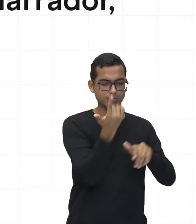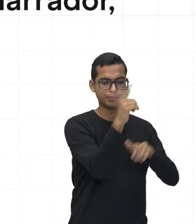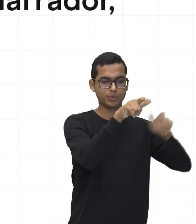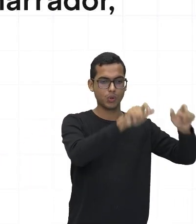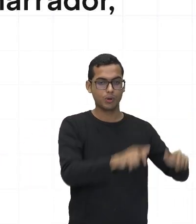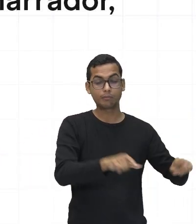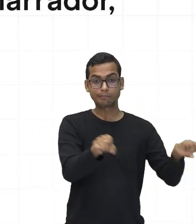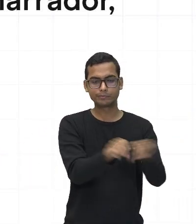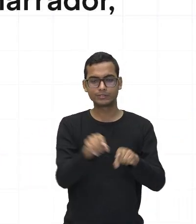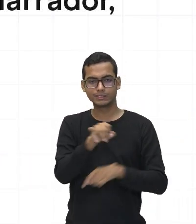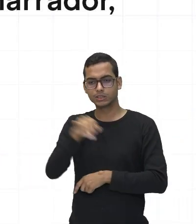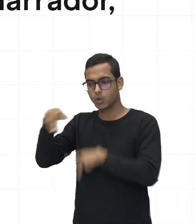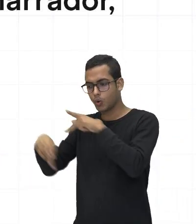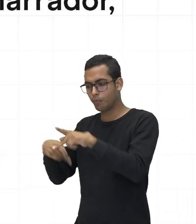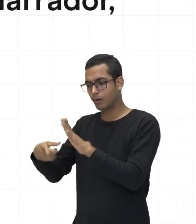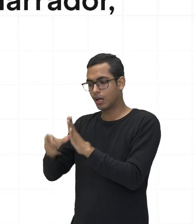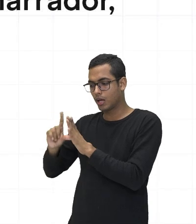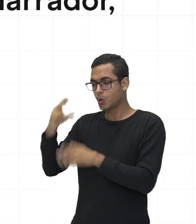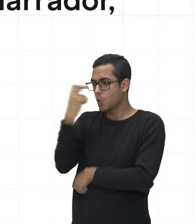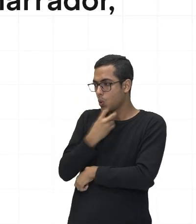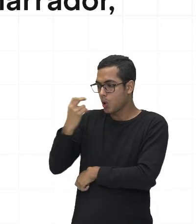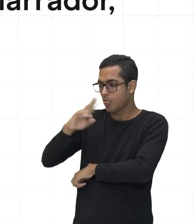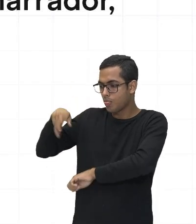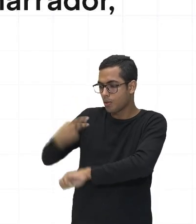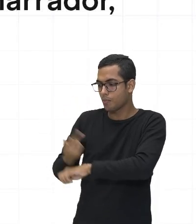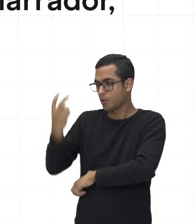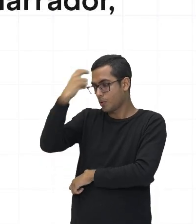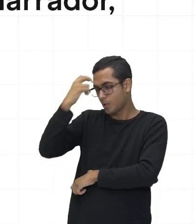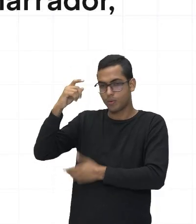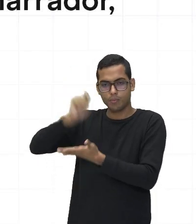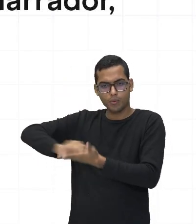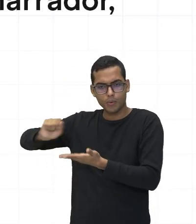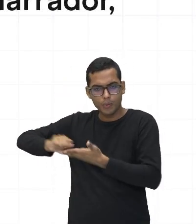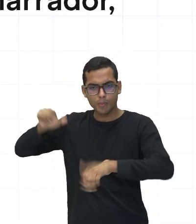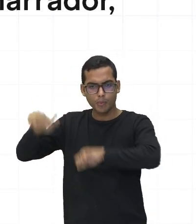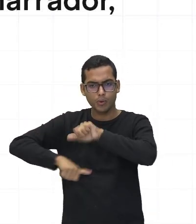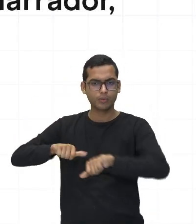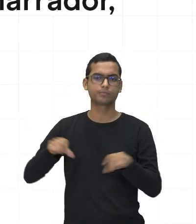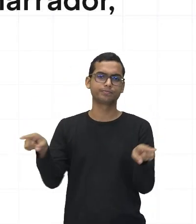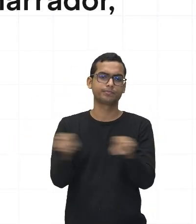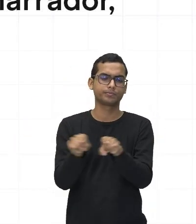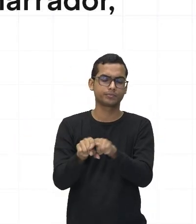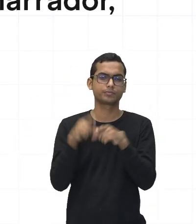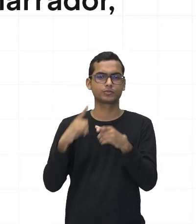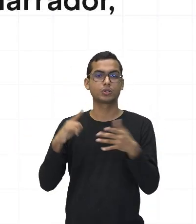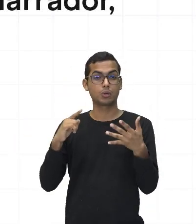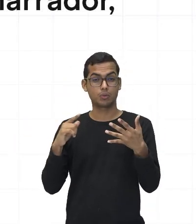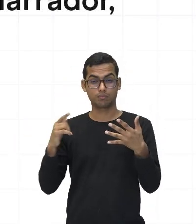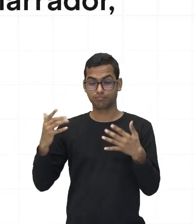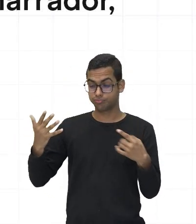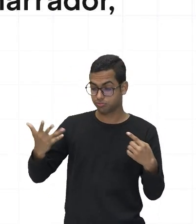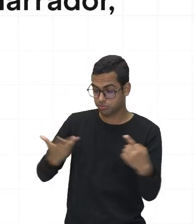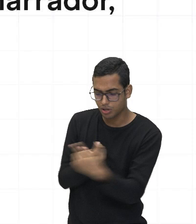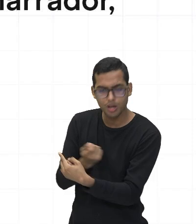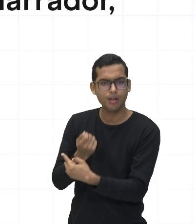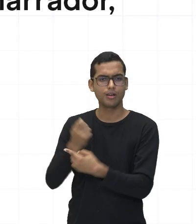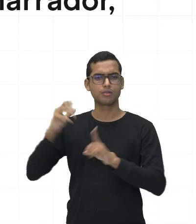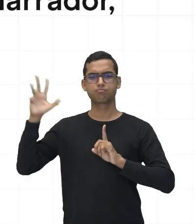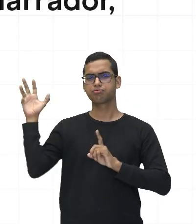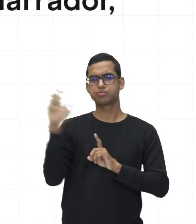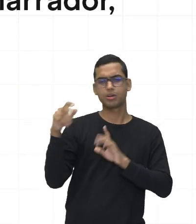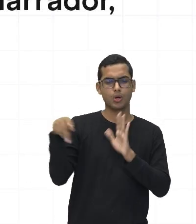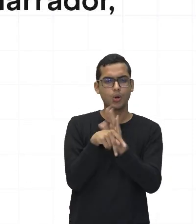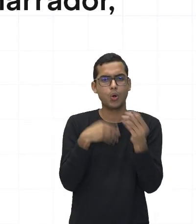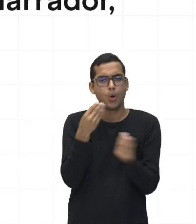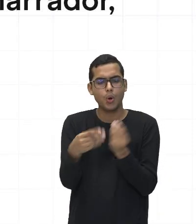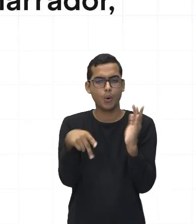povo antes era de cultura oral, depois passa a ser de cultura escrita. Todos esses elementos vão influenciar à medida em que o